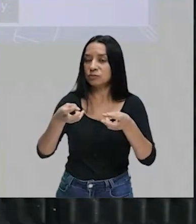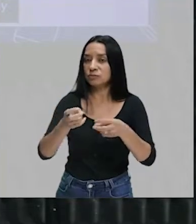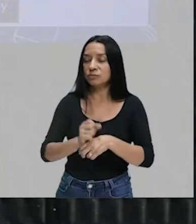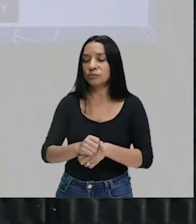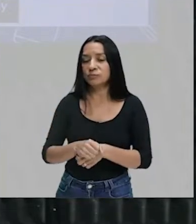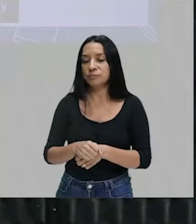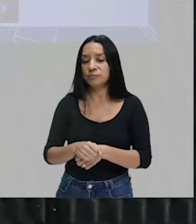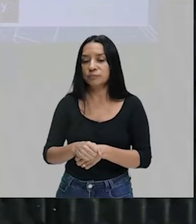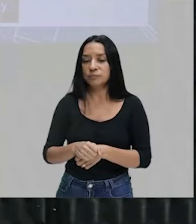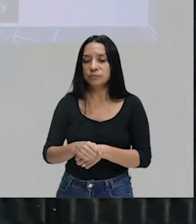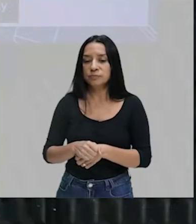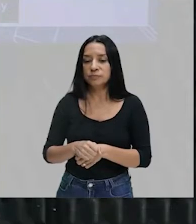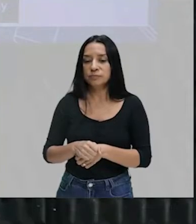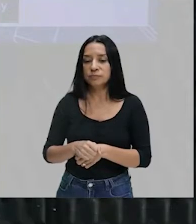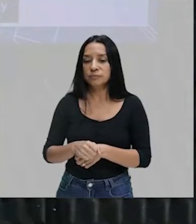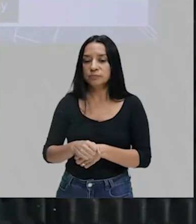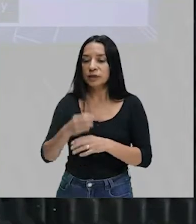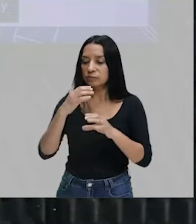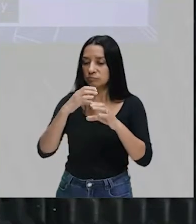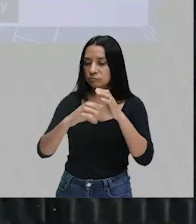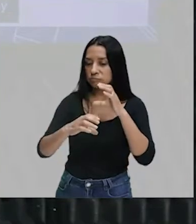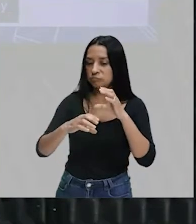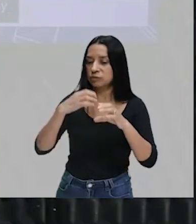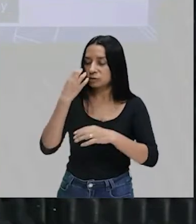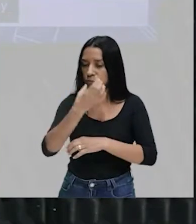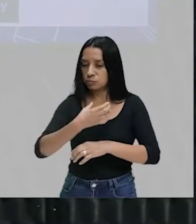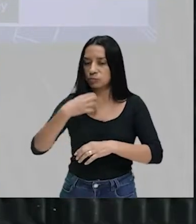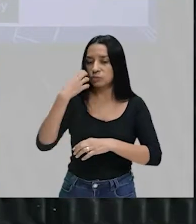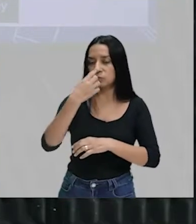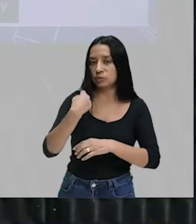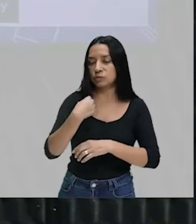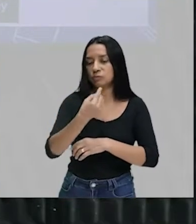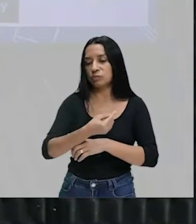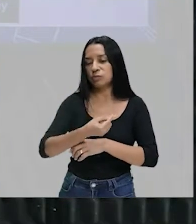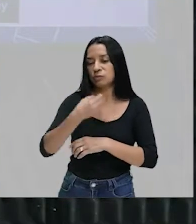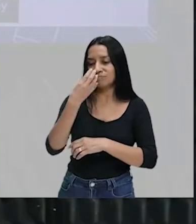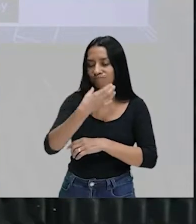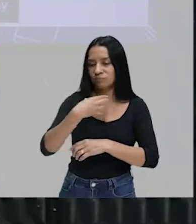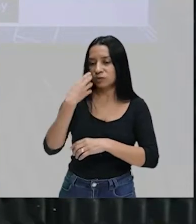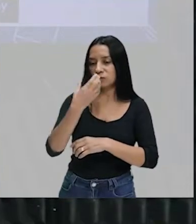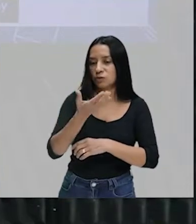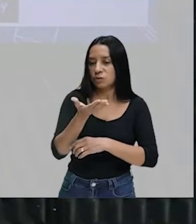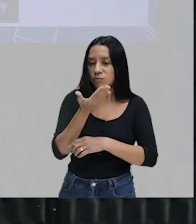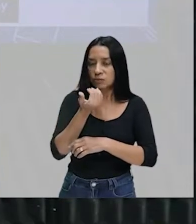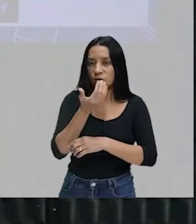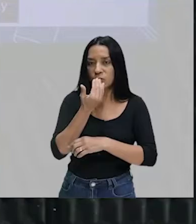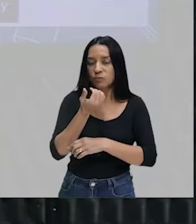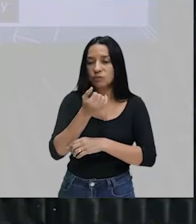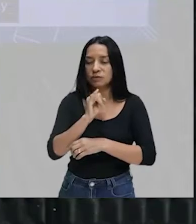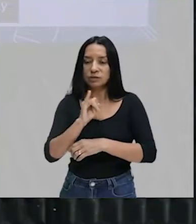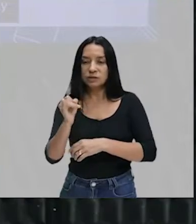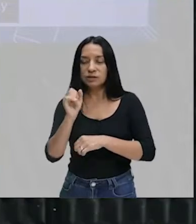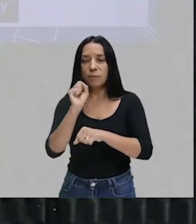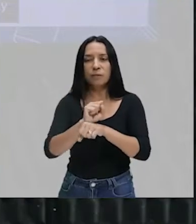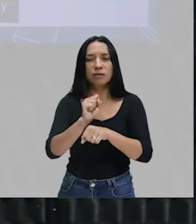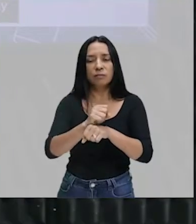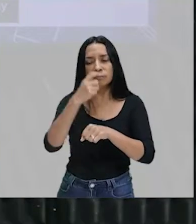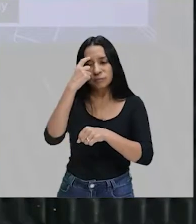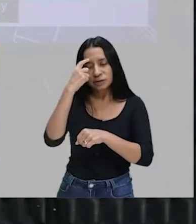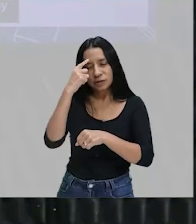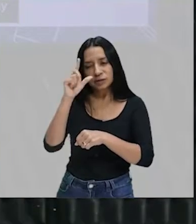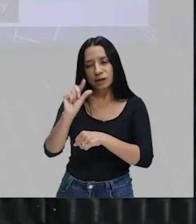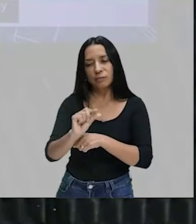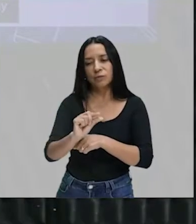que a gente também acompanha nas canções que nós cantamos na comida que nós comemos são se você parar para pensar um pouquinho